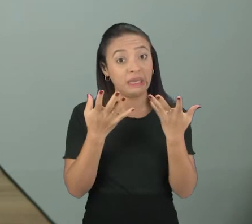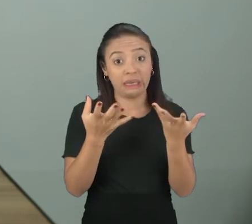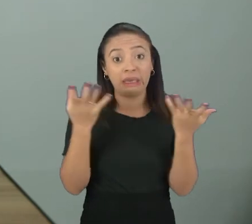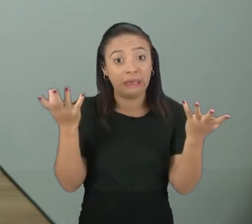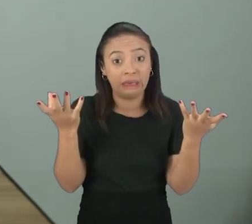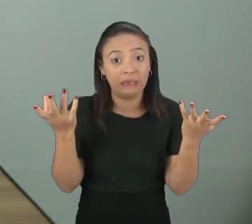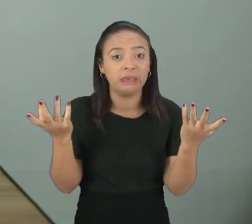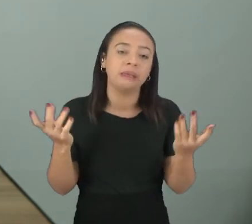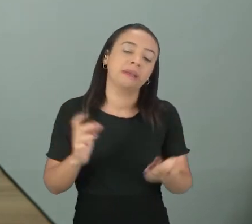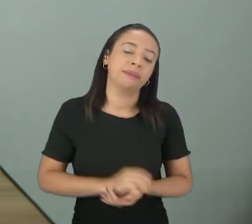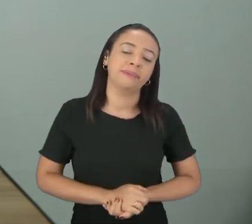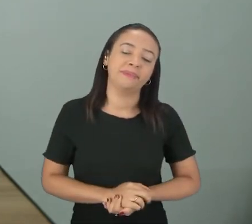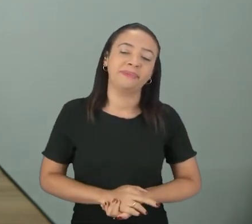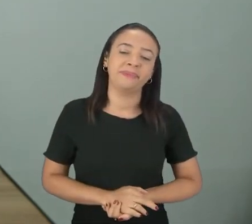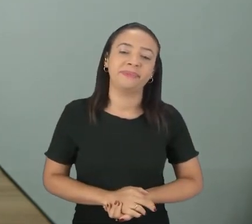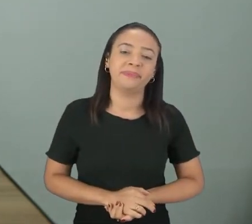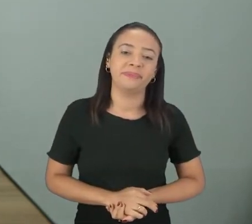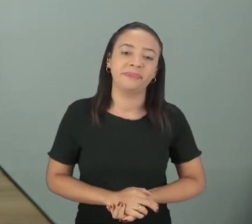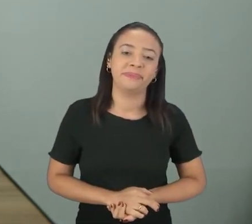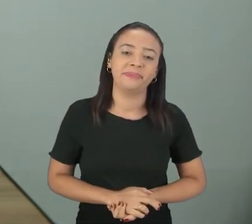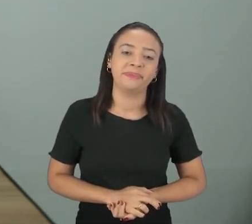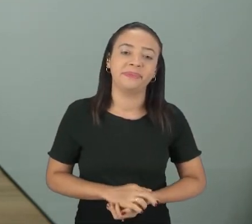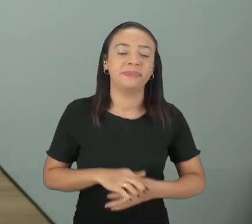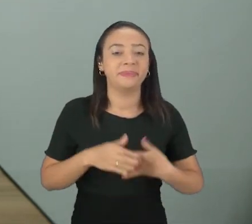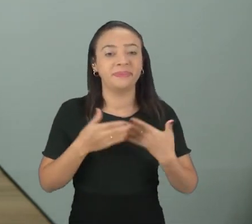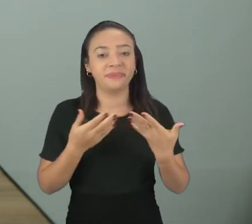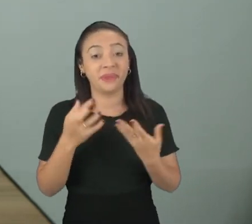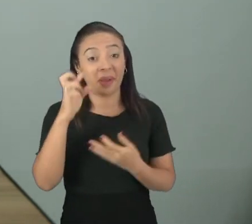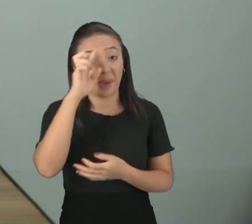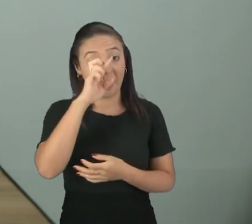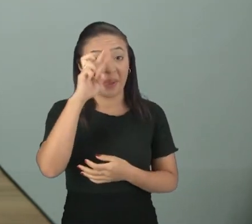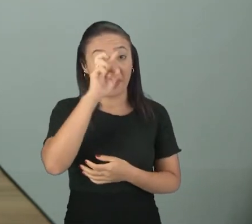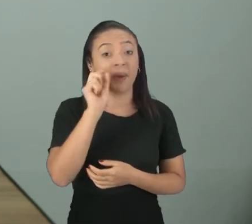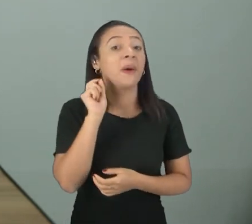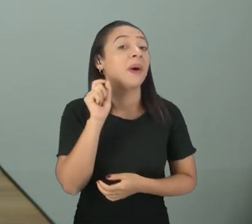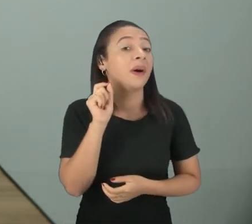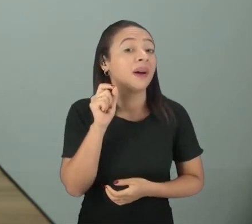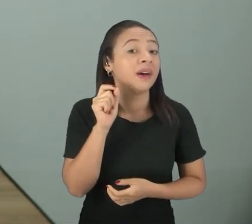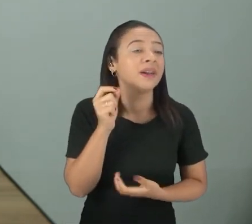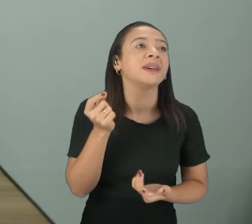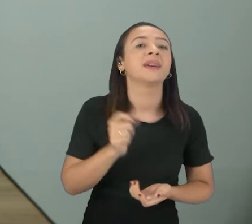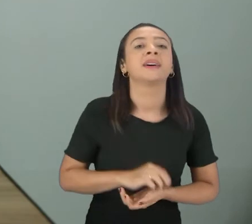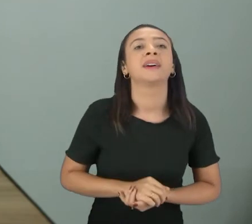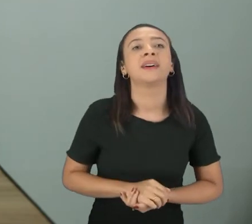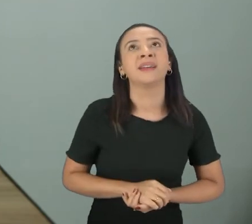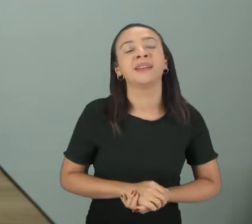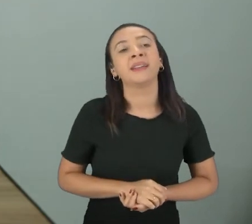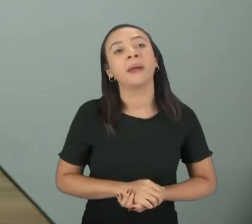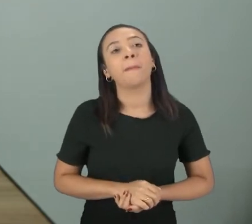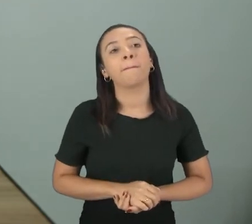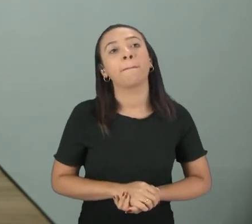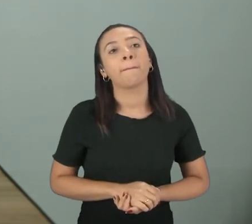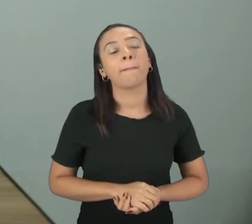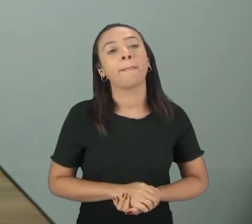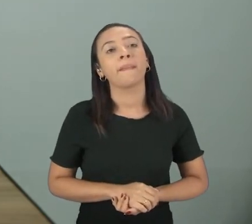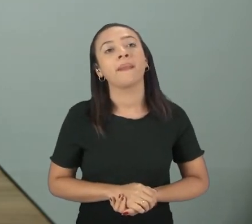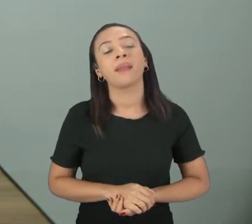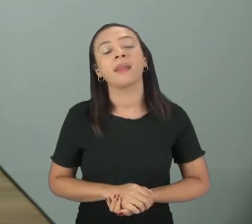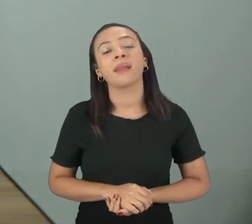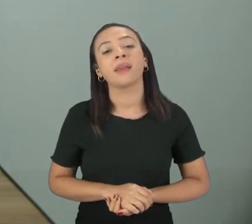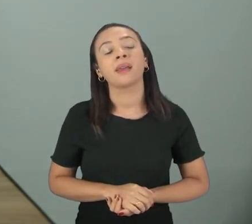e perdeu foi tudo, né? Então, o que nós observamos aqui, né? Nós observamos que